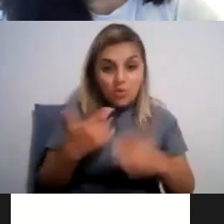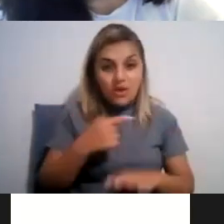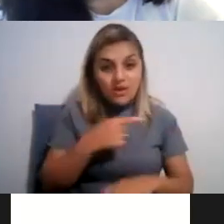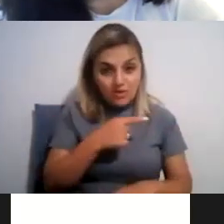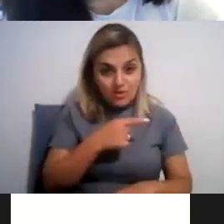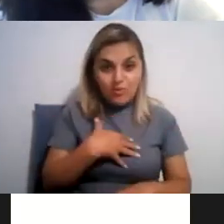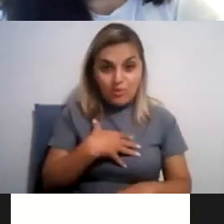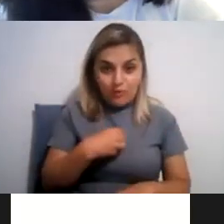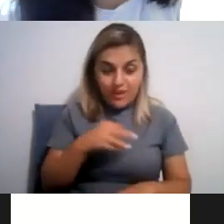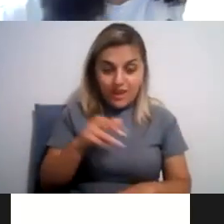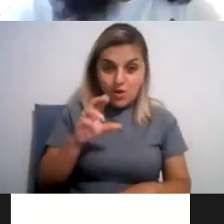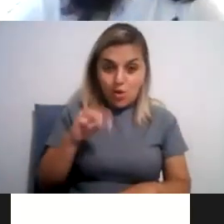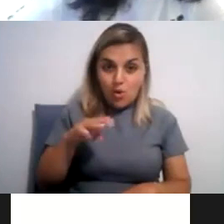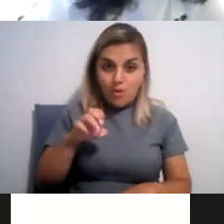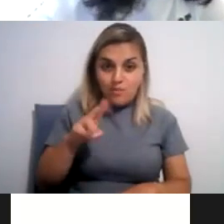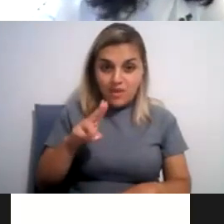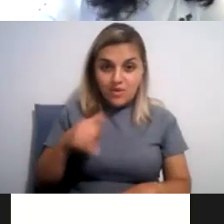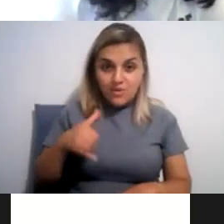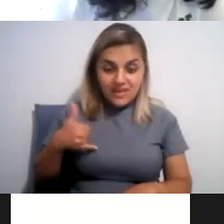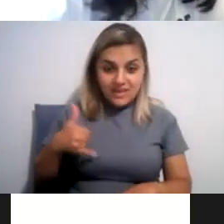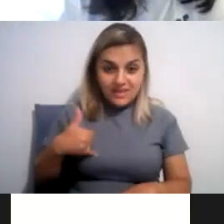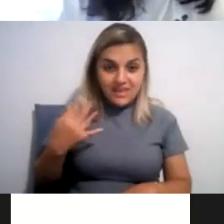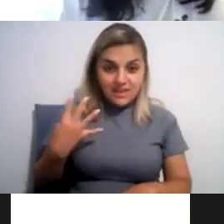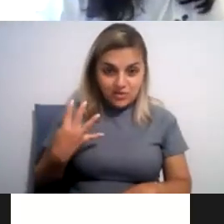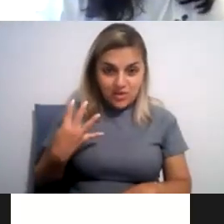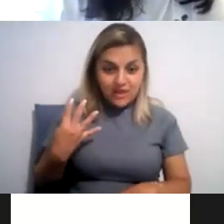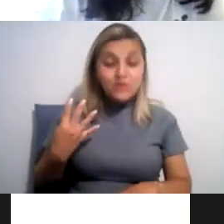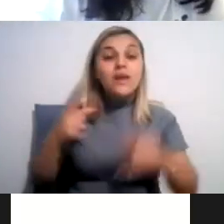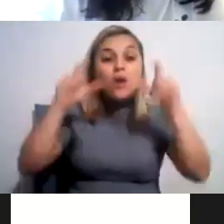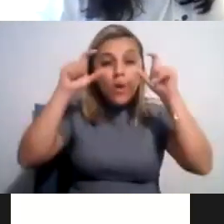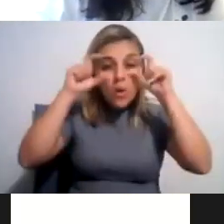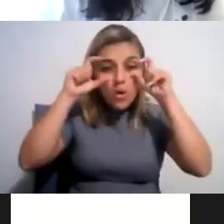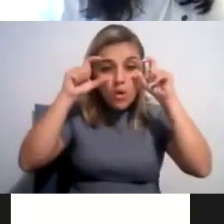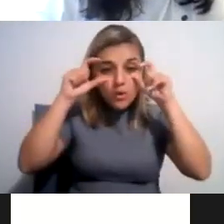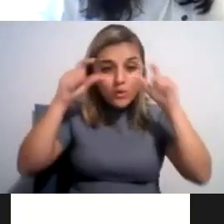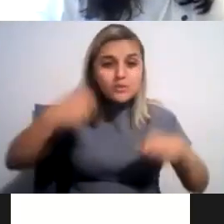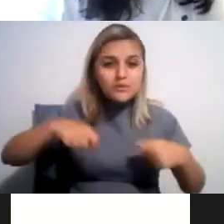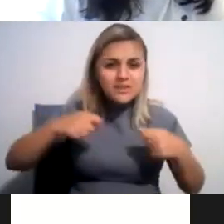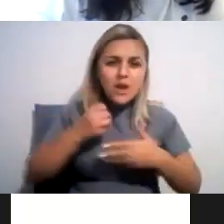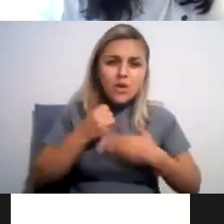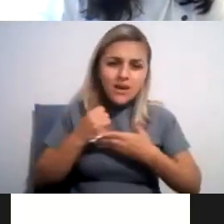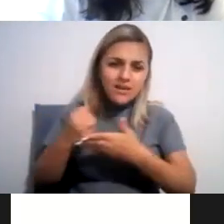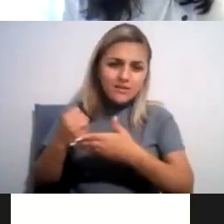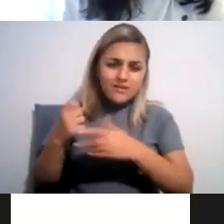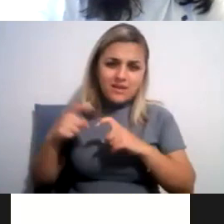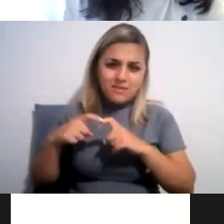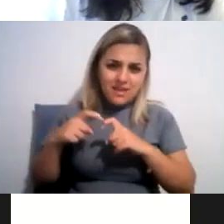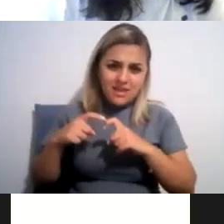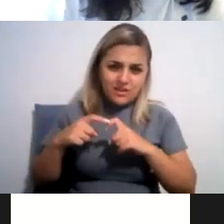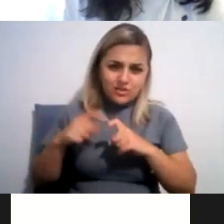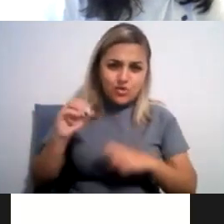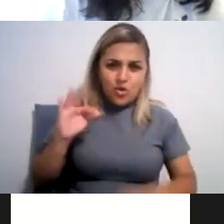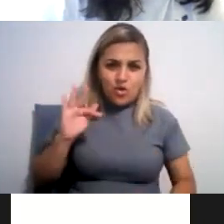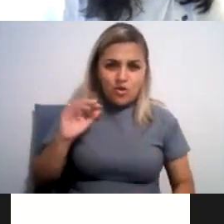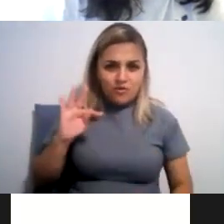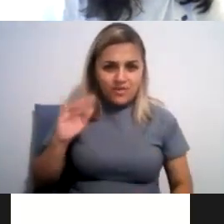anos, ele precisava de usar óculos. Mas eu levei o Romeu no oftalmologista, sabe o que o oftalmologista me falou? Olha,